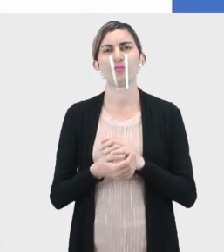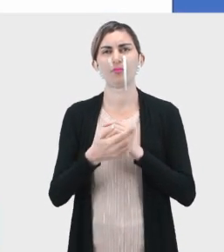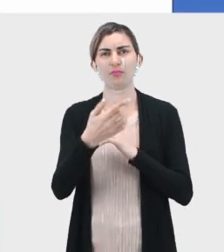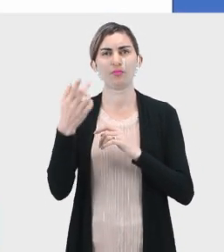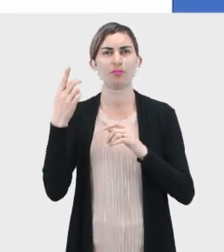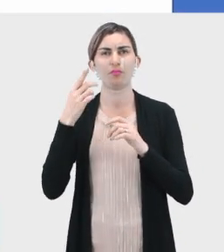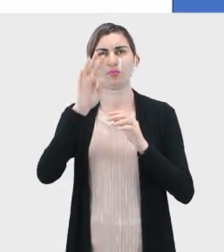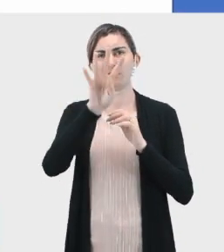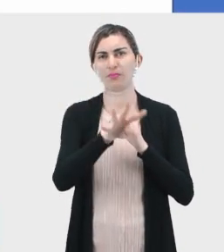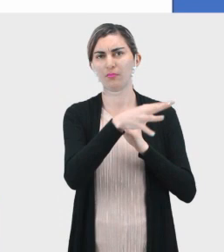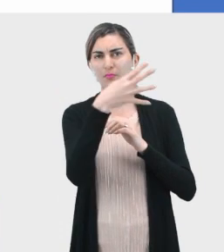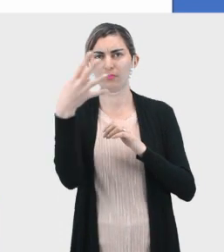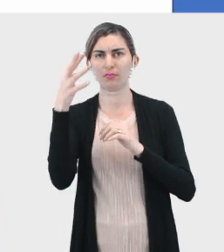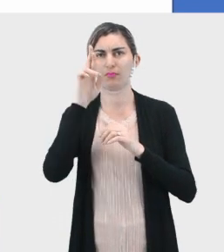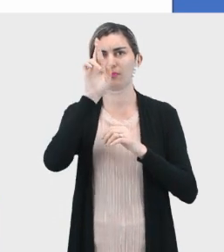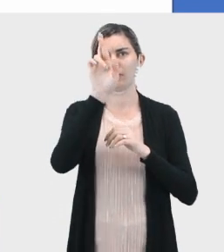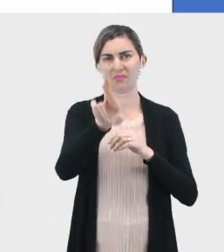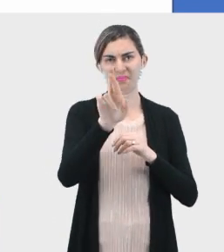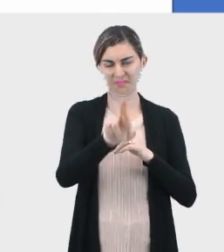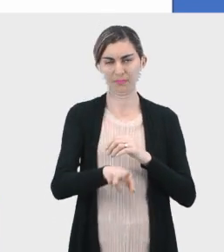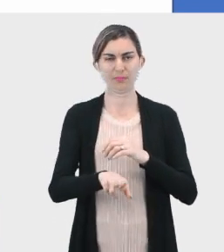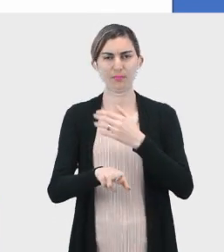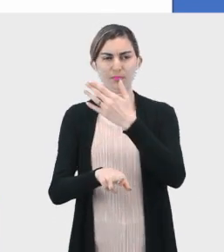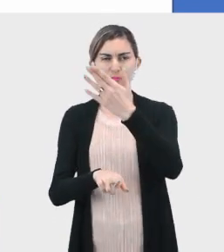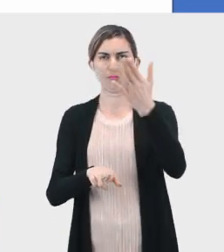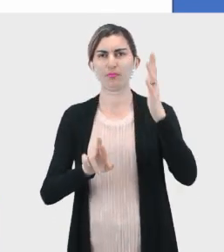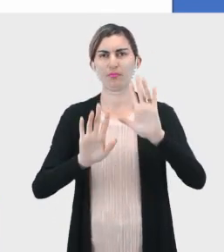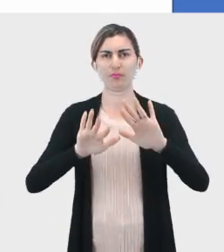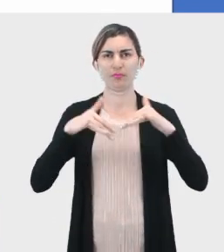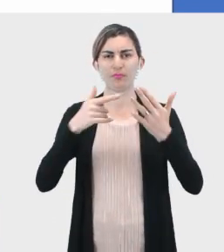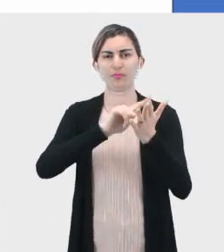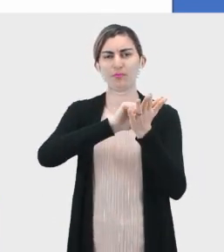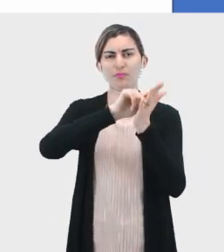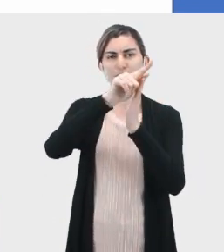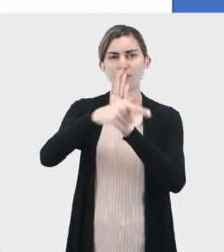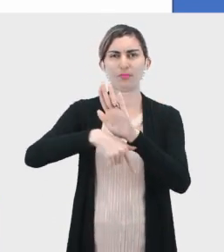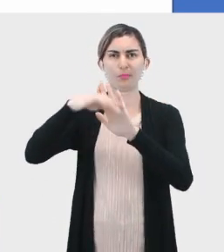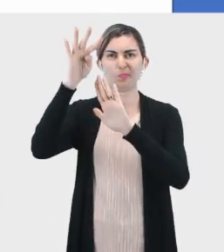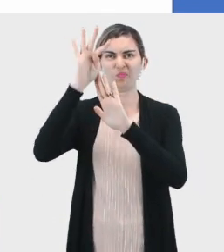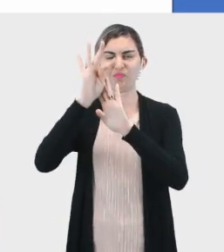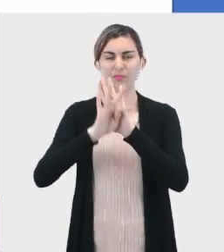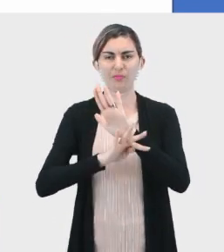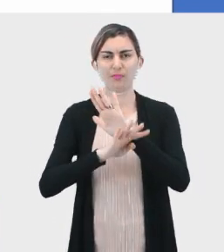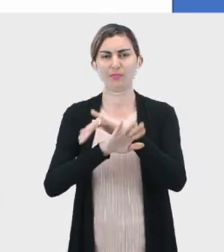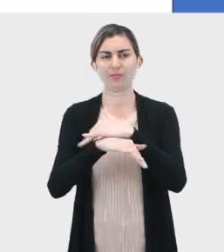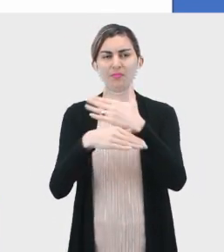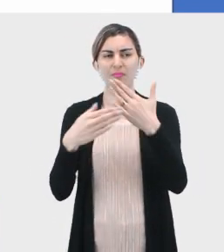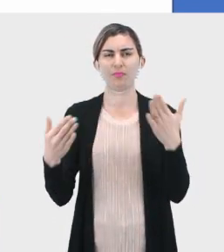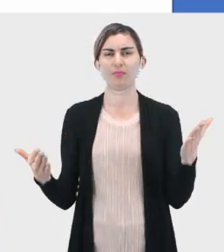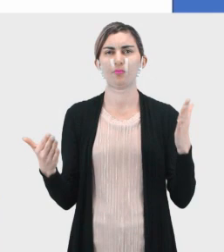O gabarito. Question 1. Qual é o gênero do texto? Poem.